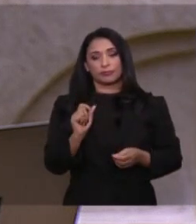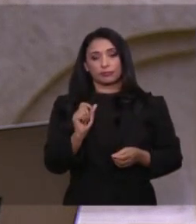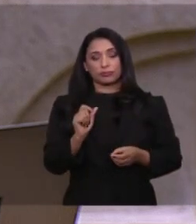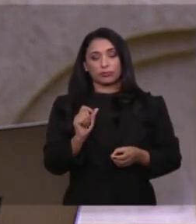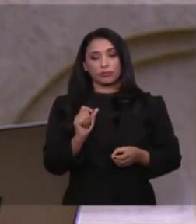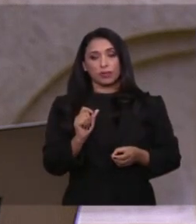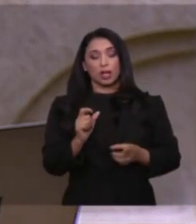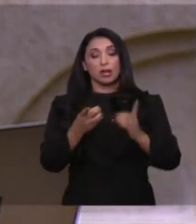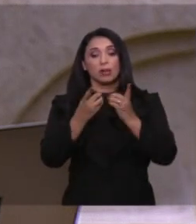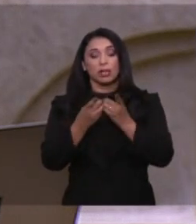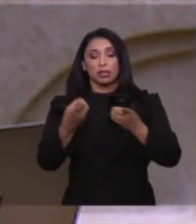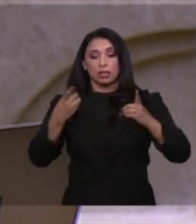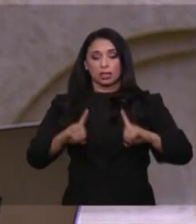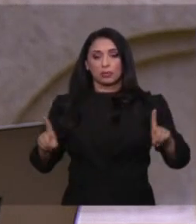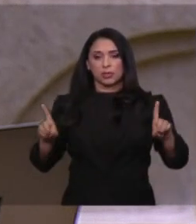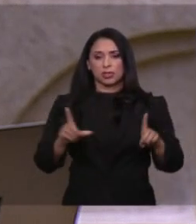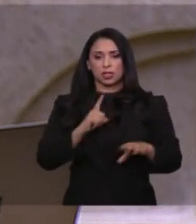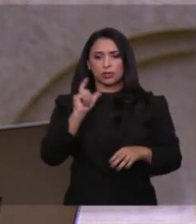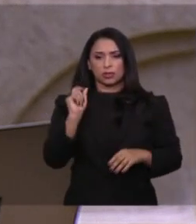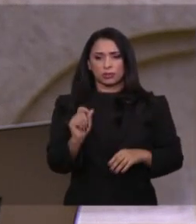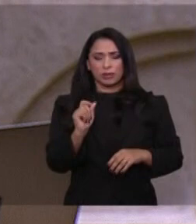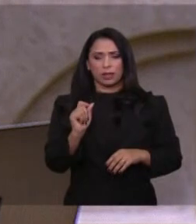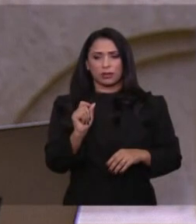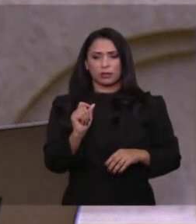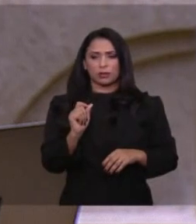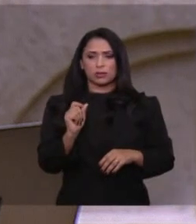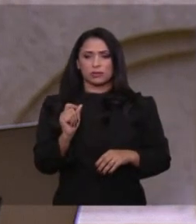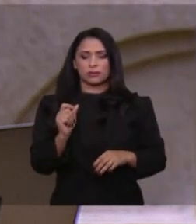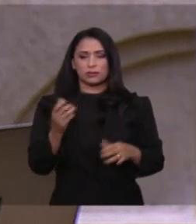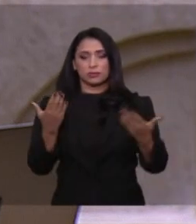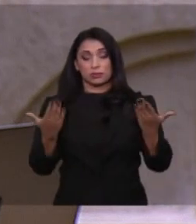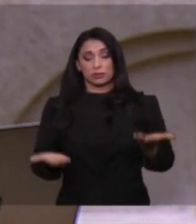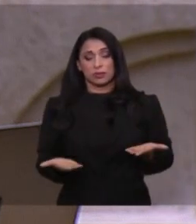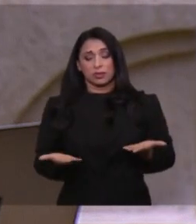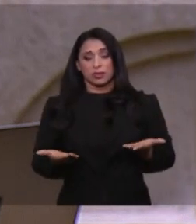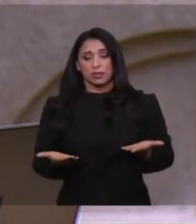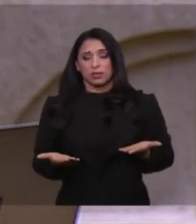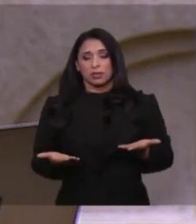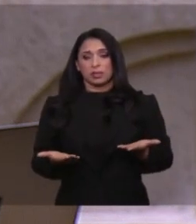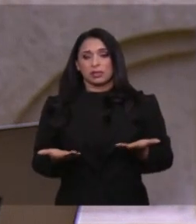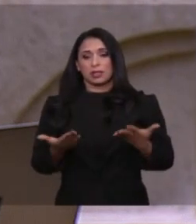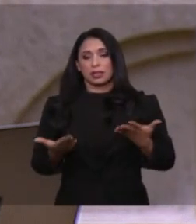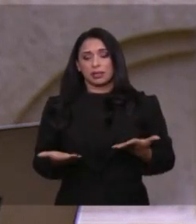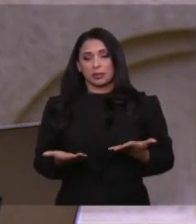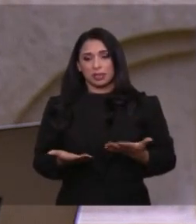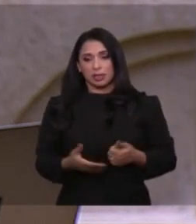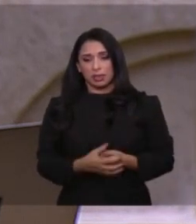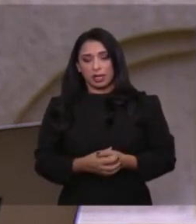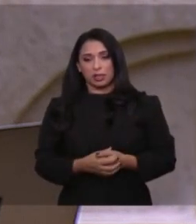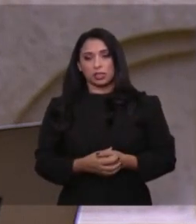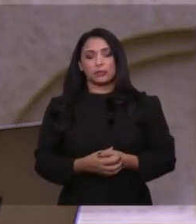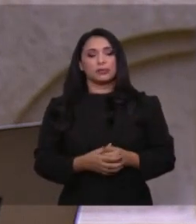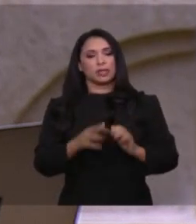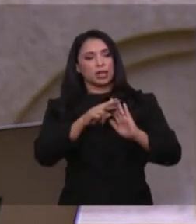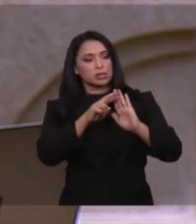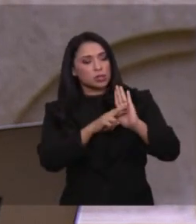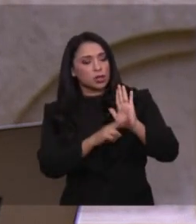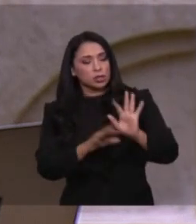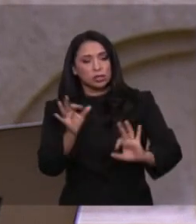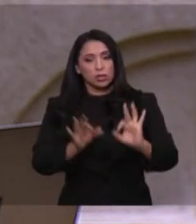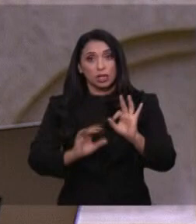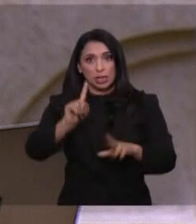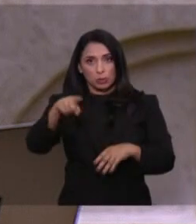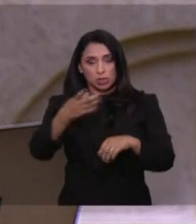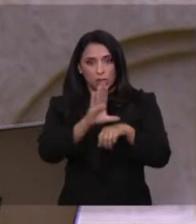para o divórcio e sua subsistência como figura autônoma no ordenamento jurídico brasileiro após a promulgação